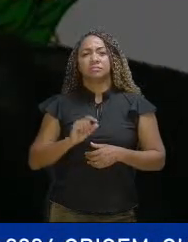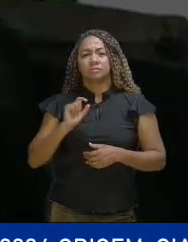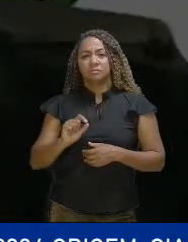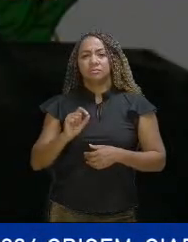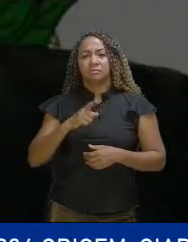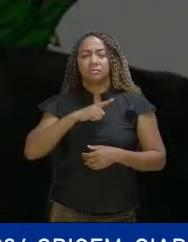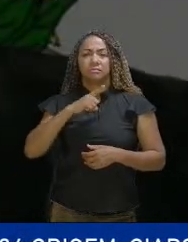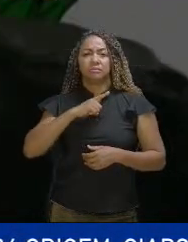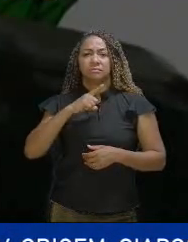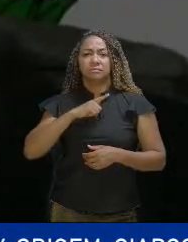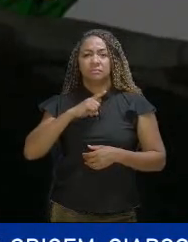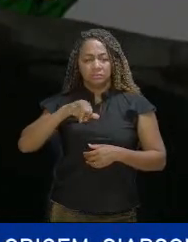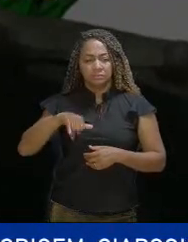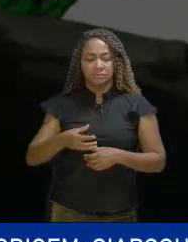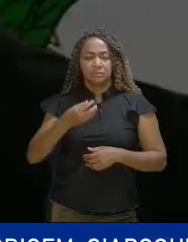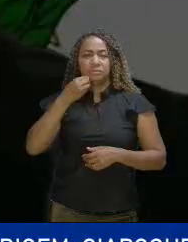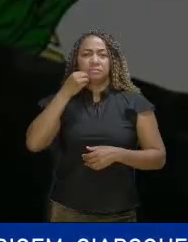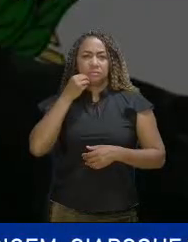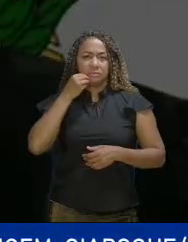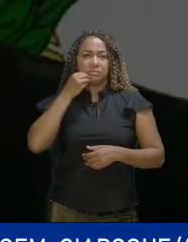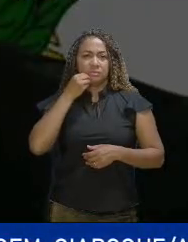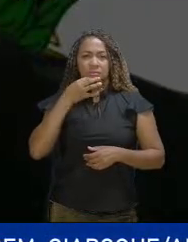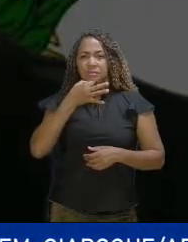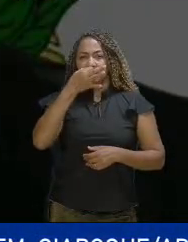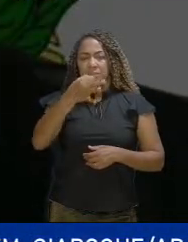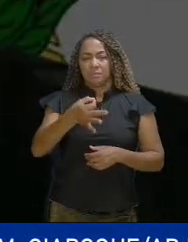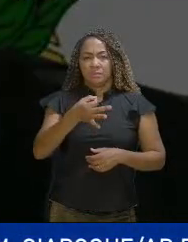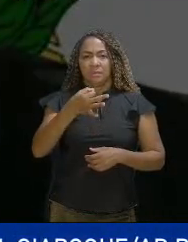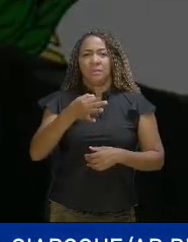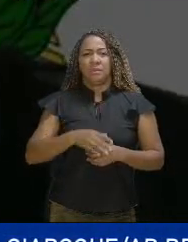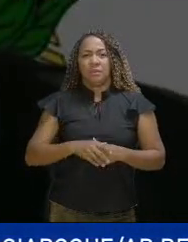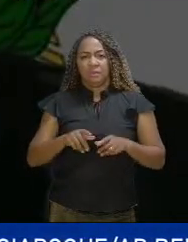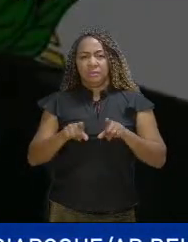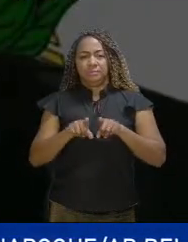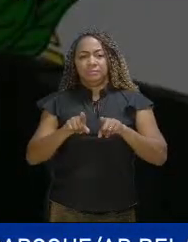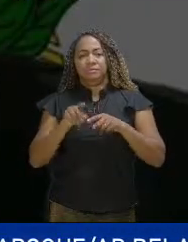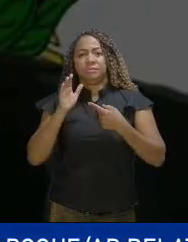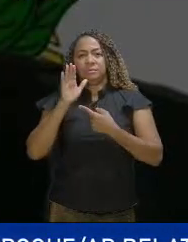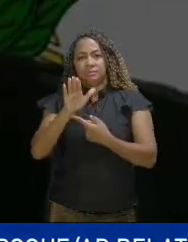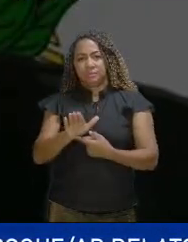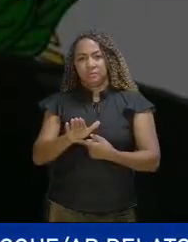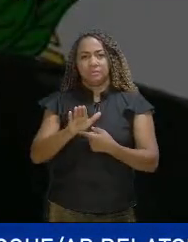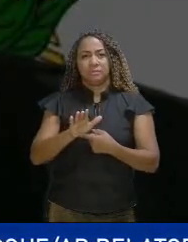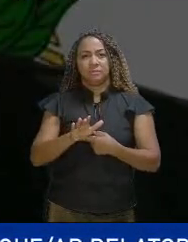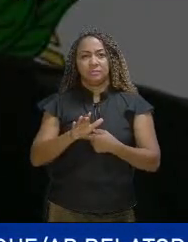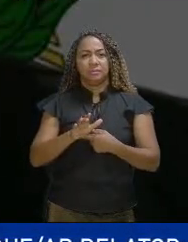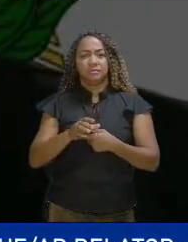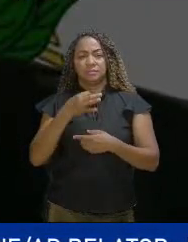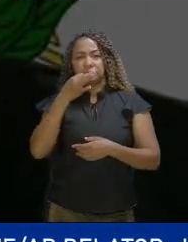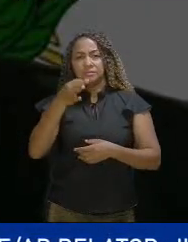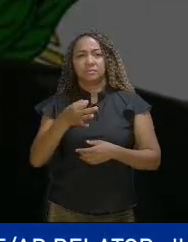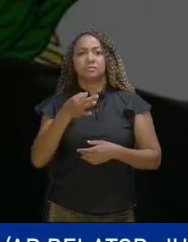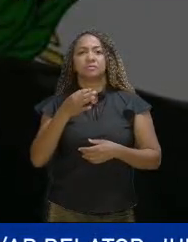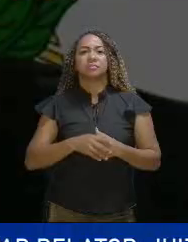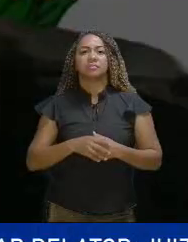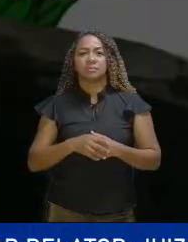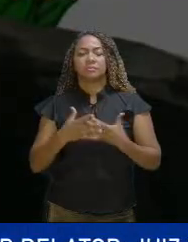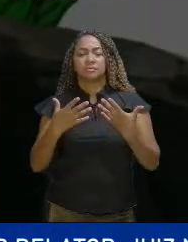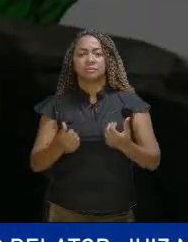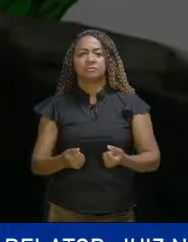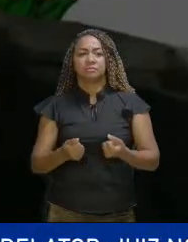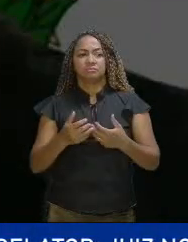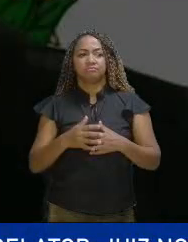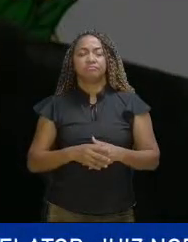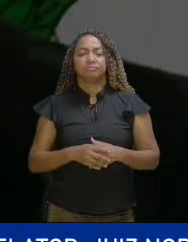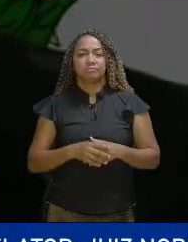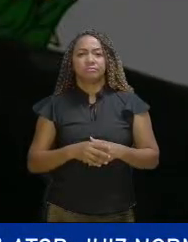recorrente teve plena oportunidade de se manifestar, inclusive apresentando a certa manifestação que foi considerada